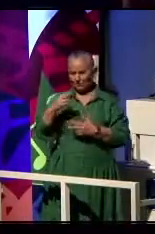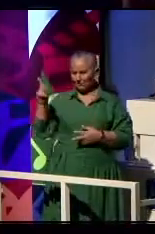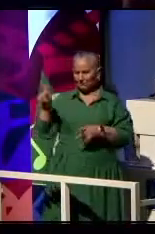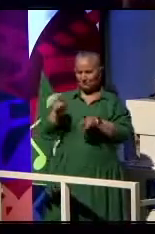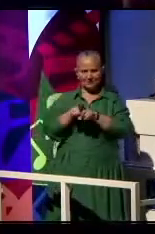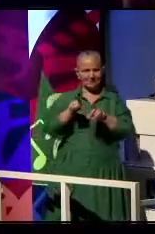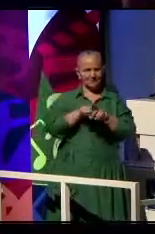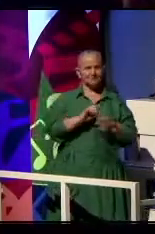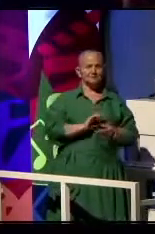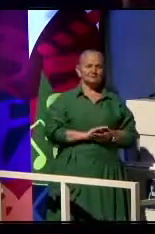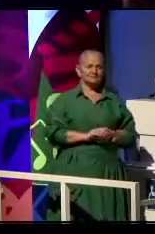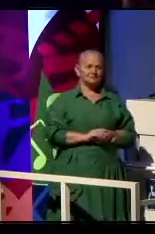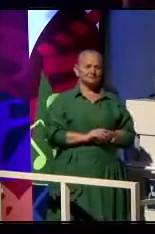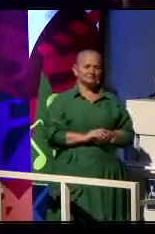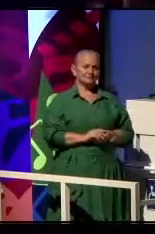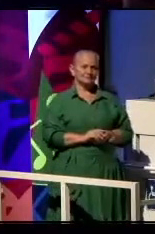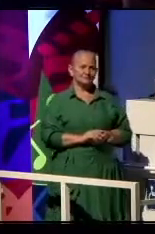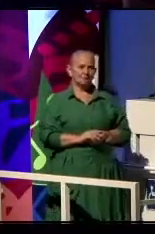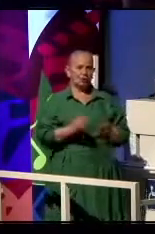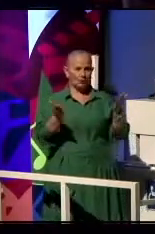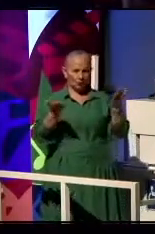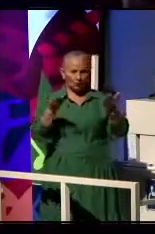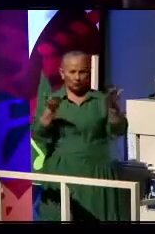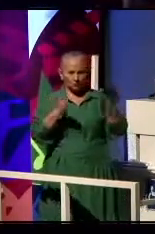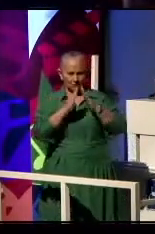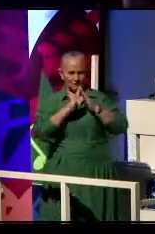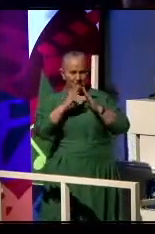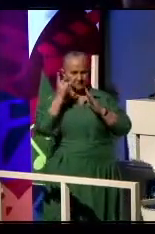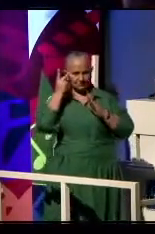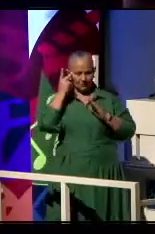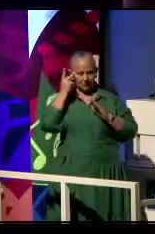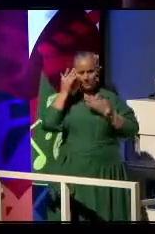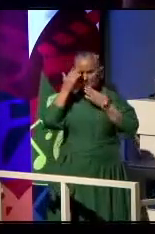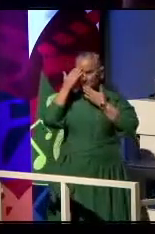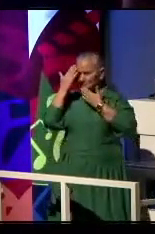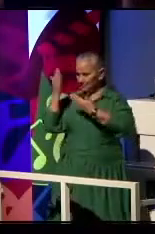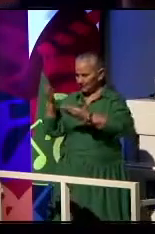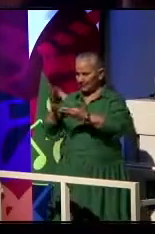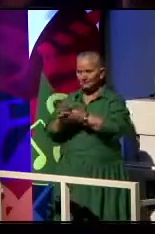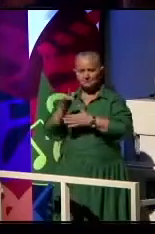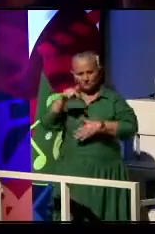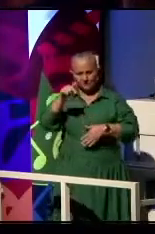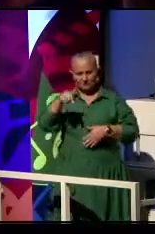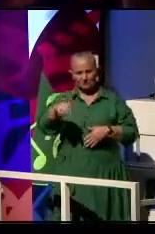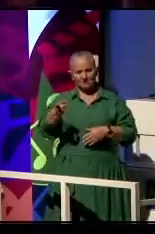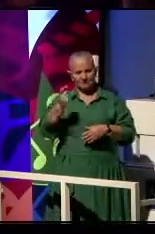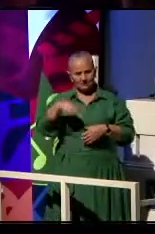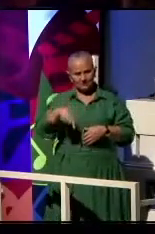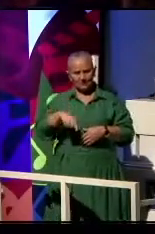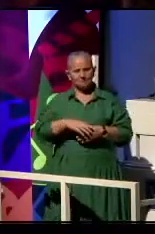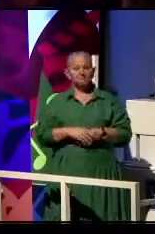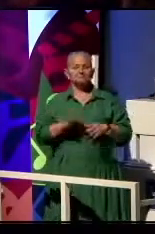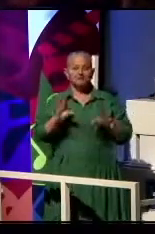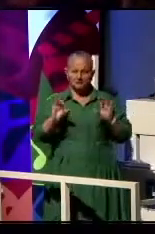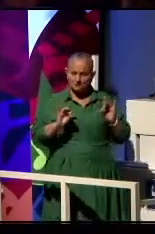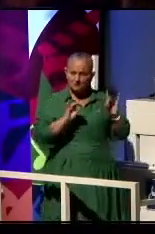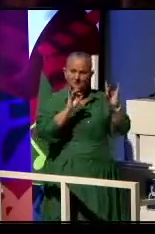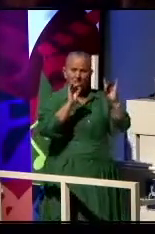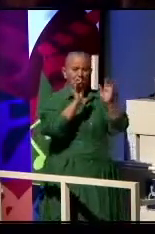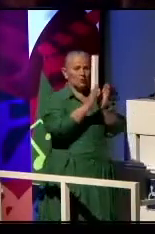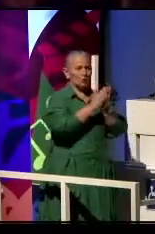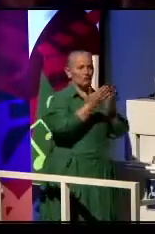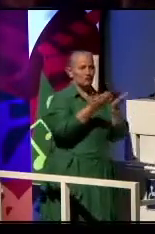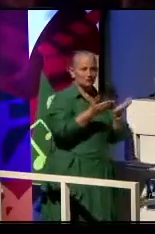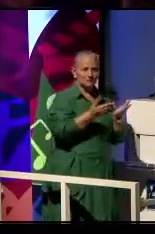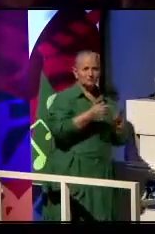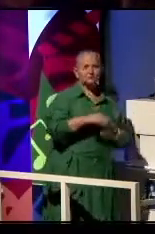Aquino, Minas Gerais. Moro em Franca hoje. É, obrigado pela sua presença. Parabéns pelo livro. Sensacional. Obrigada. E